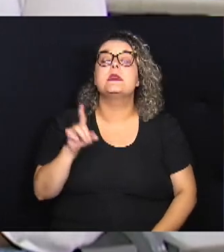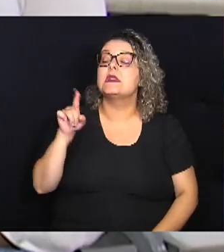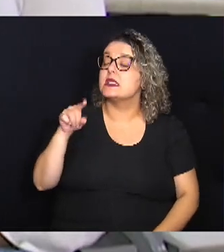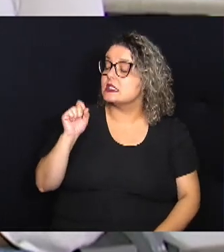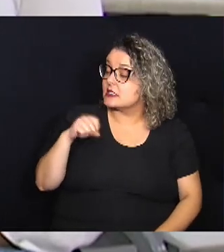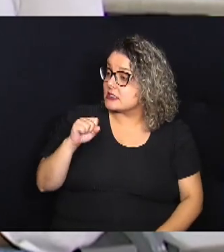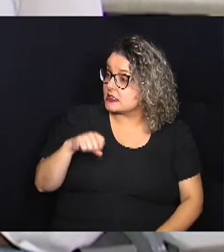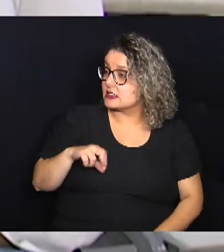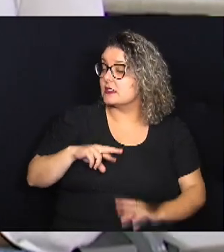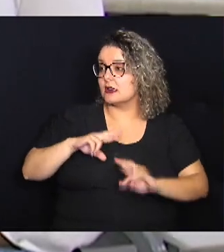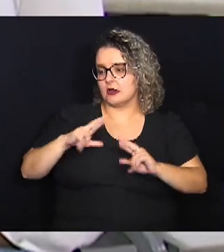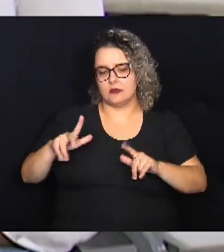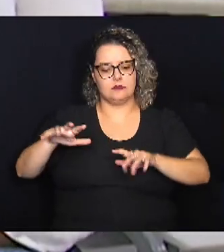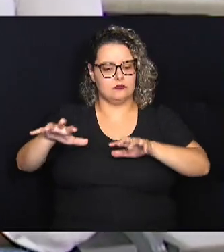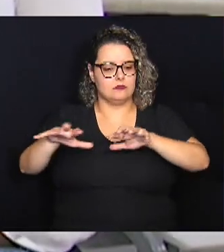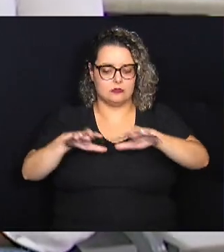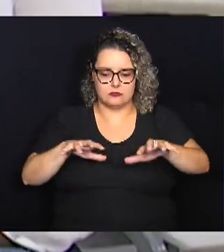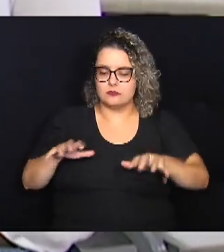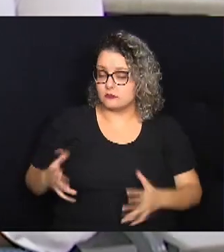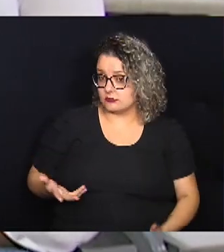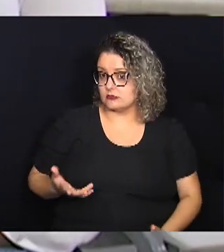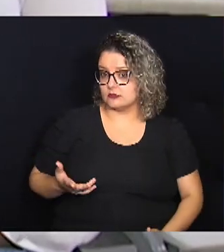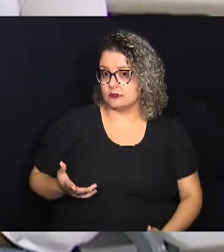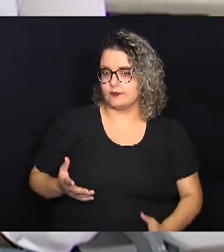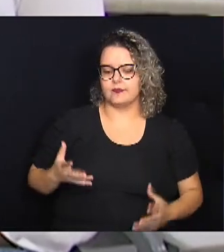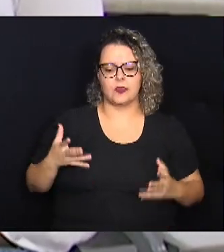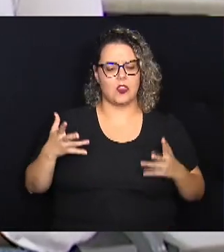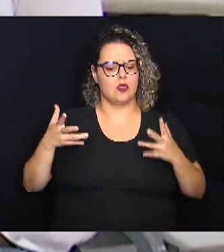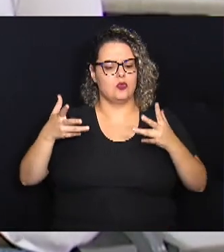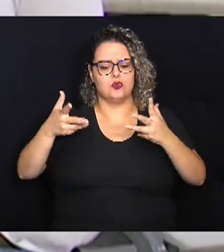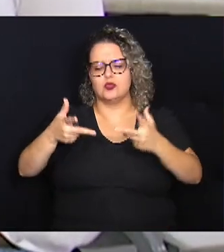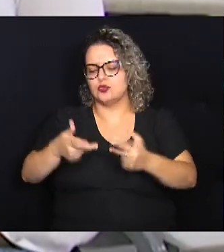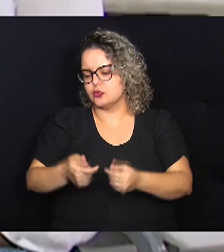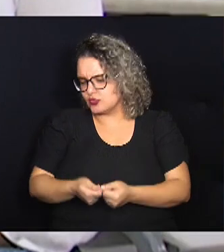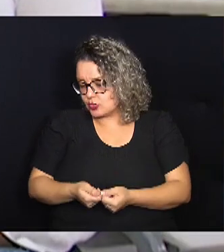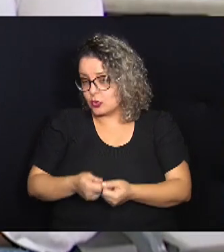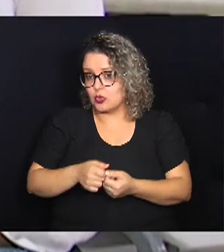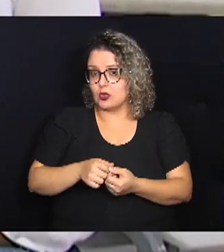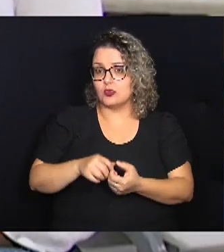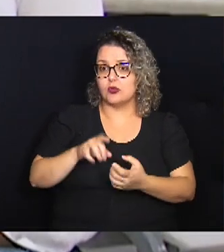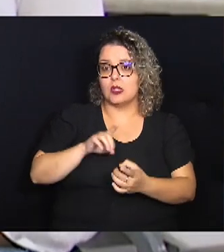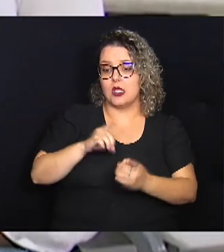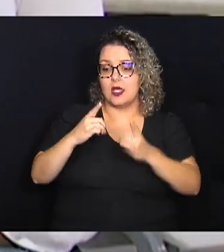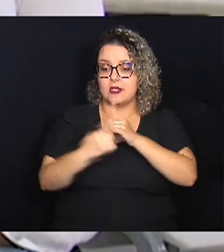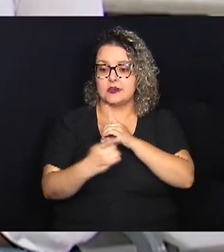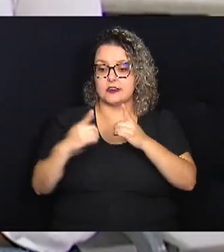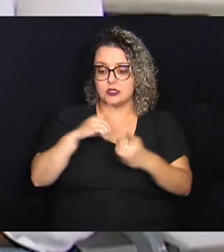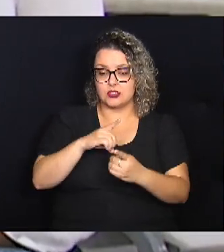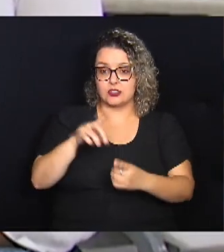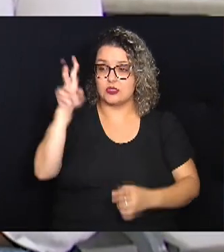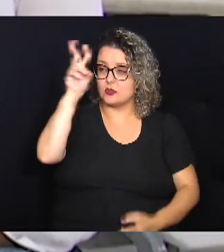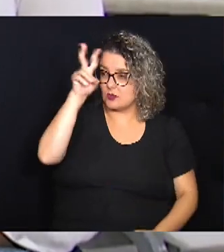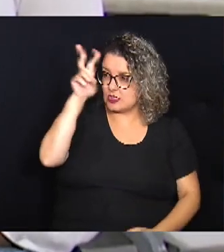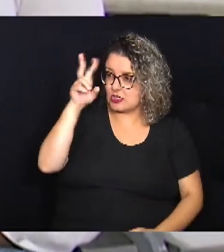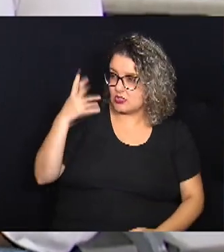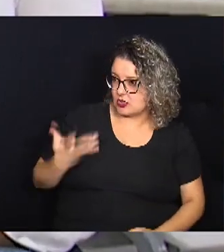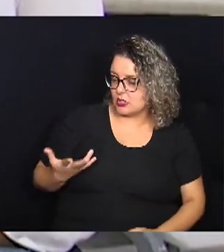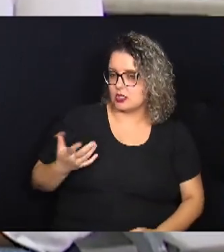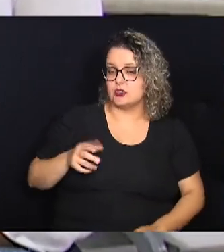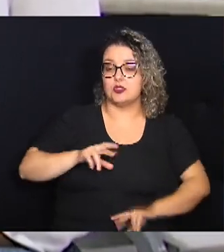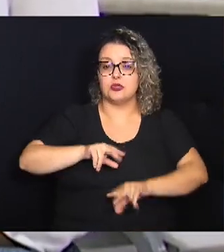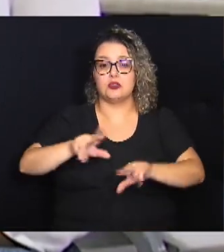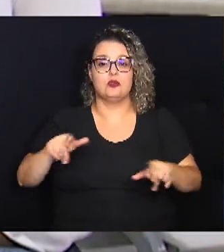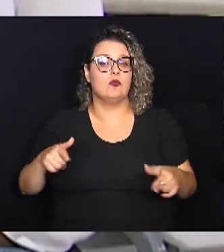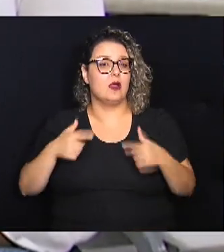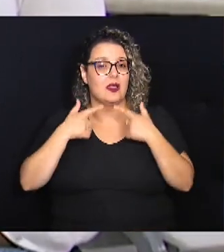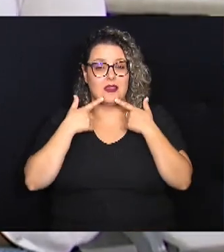diferentemente em diferentes regiões. Né? Então, toda essa dinâmica histórica da presença de diferentes